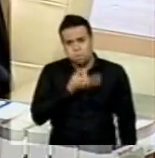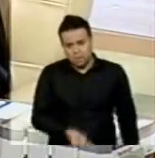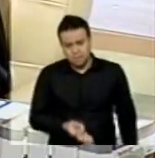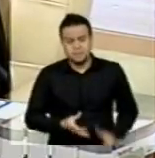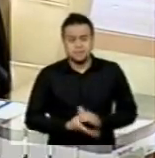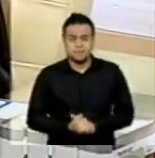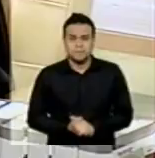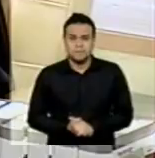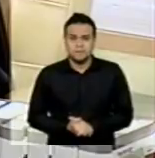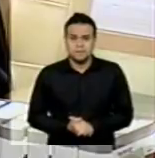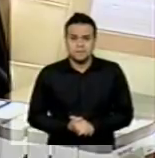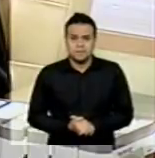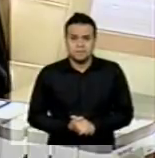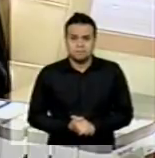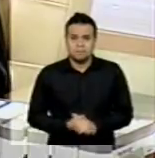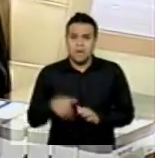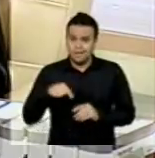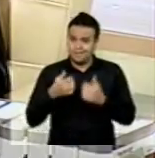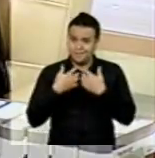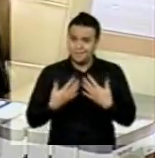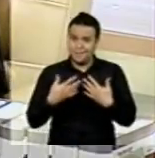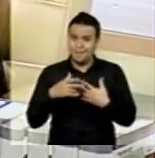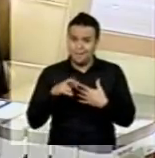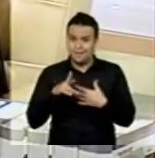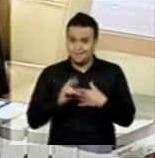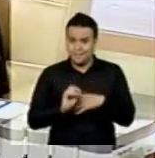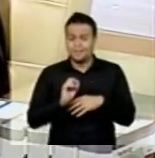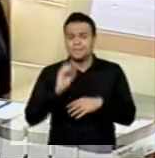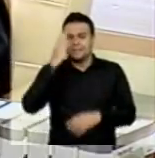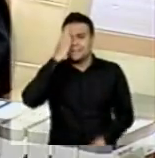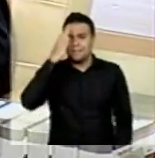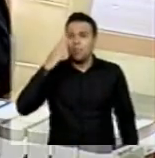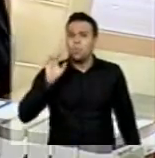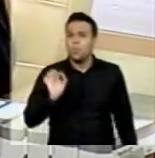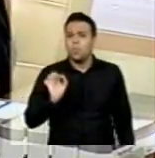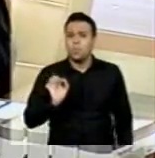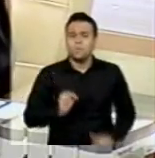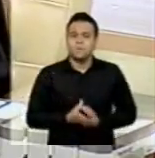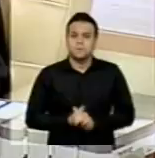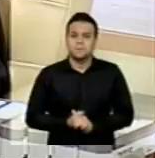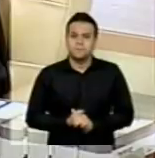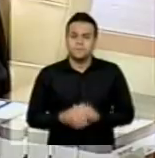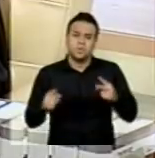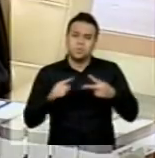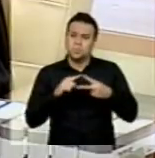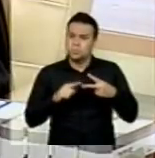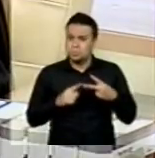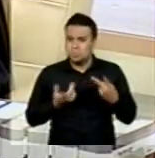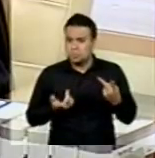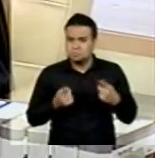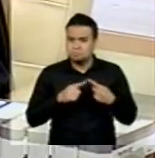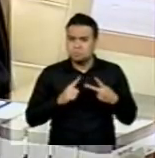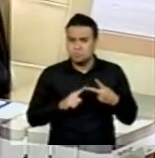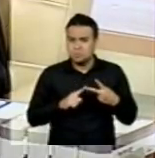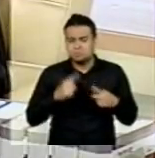sustentado neste plenário, inclusive com reconhecimento a uma ou duas assentadas da